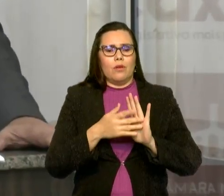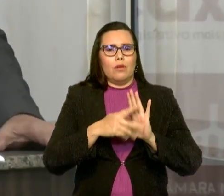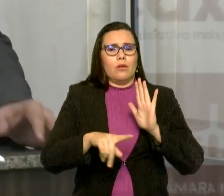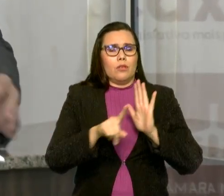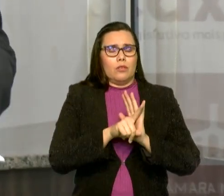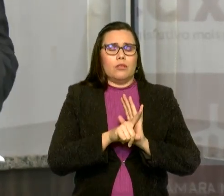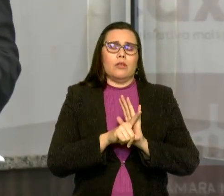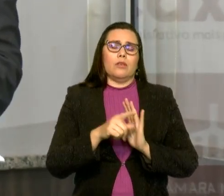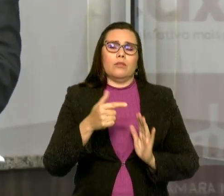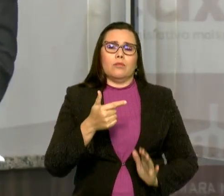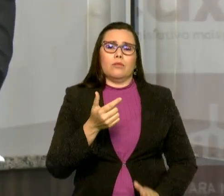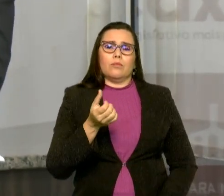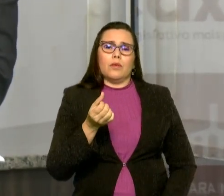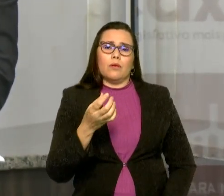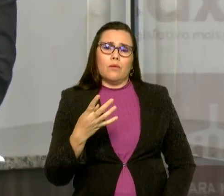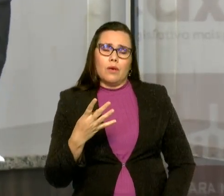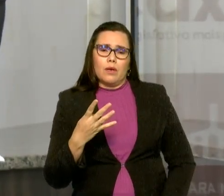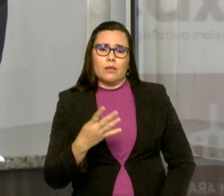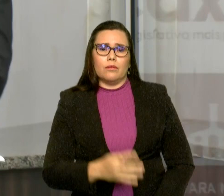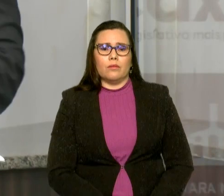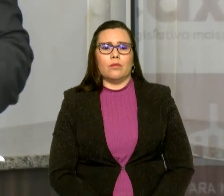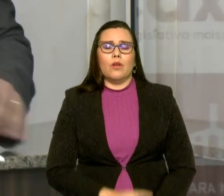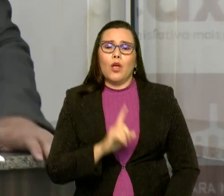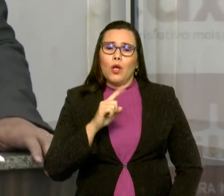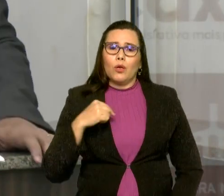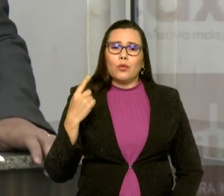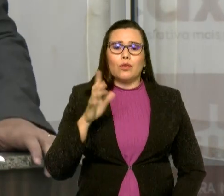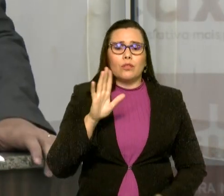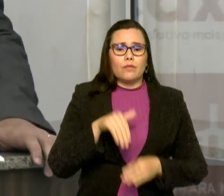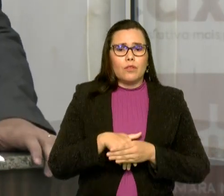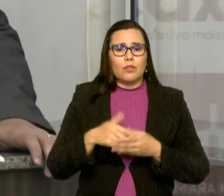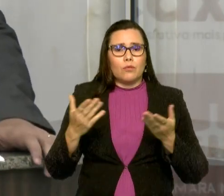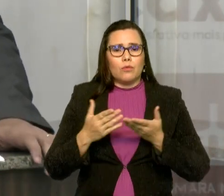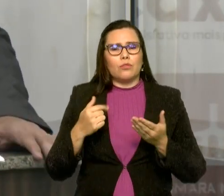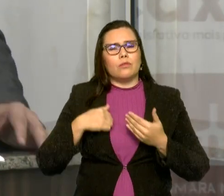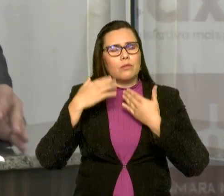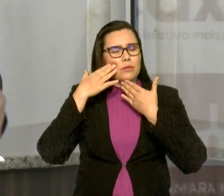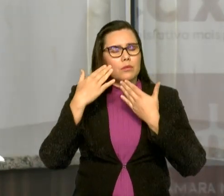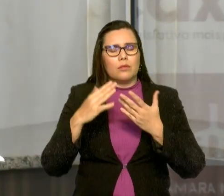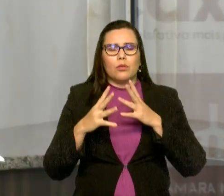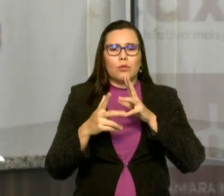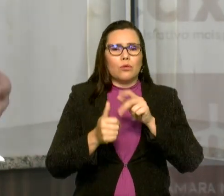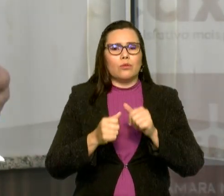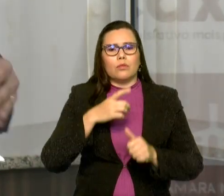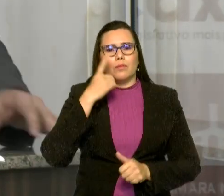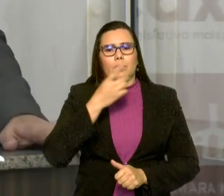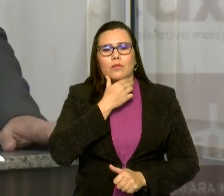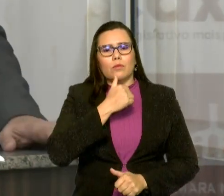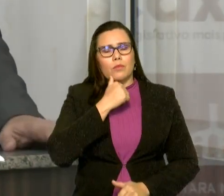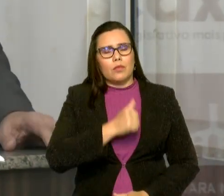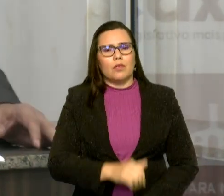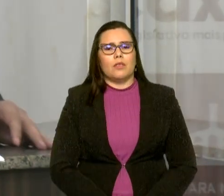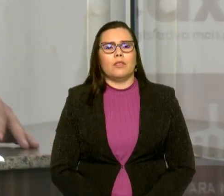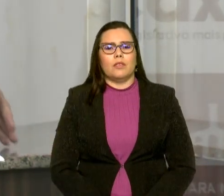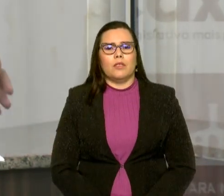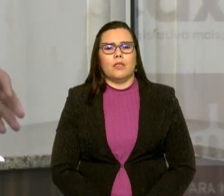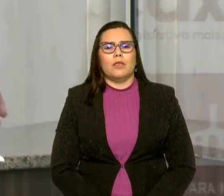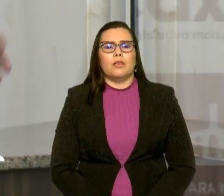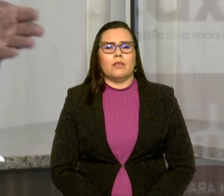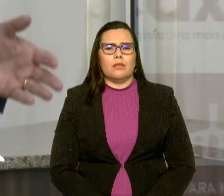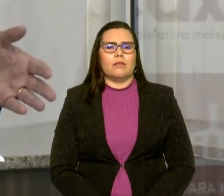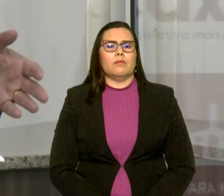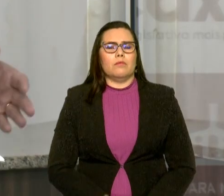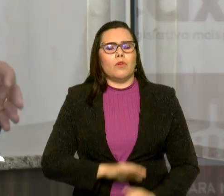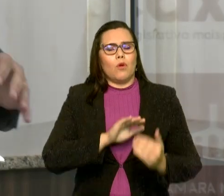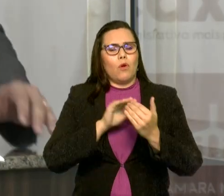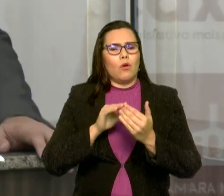264/2023, que simbolicamente é votado hoje. Eu queria agradecer todos os colegas deputados e deputadas que se sensibilizaram com a votação desse tema.